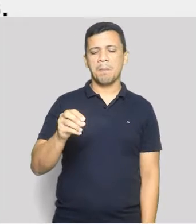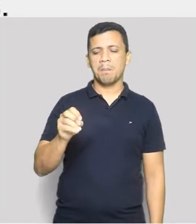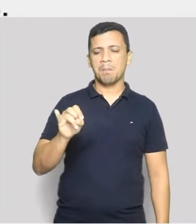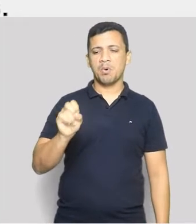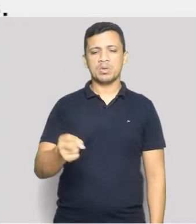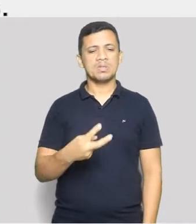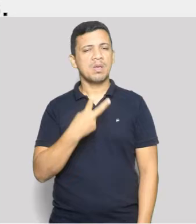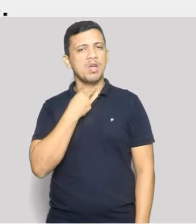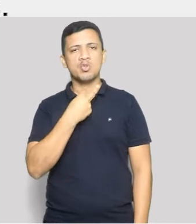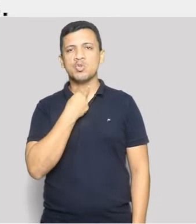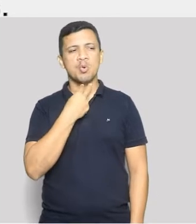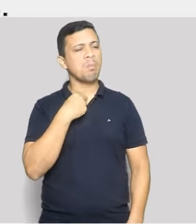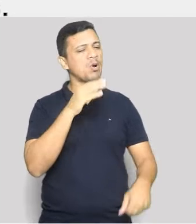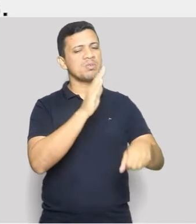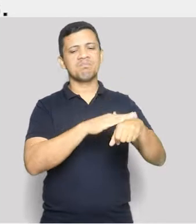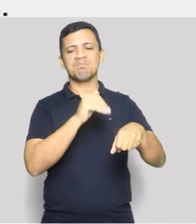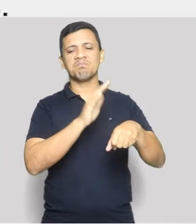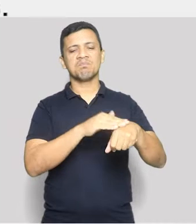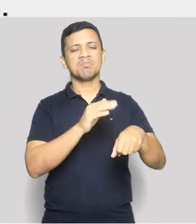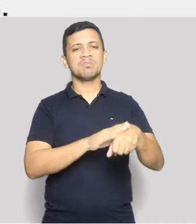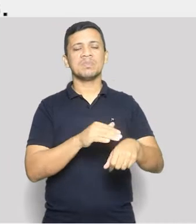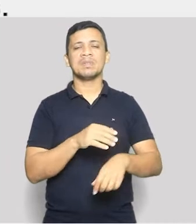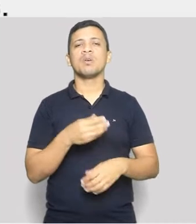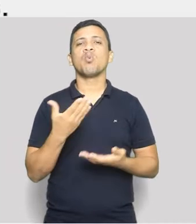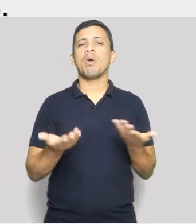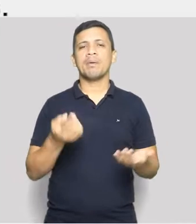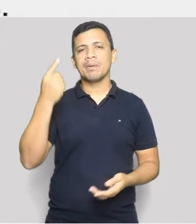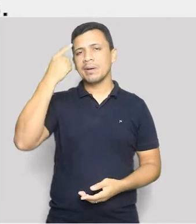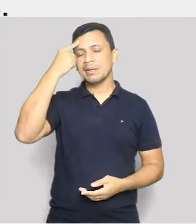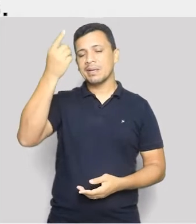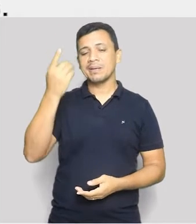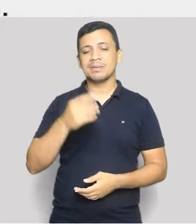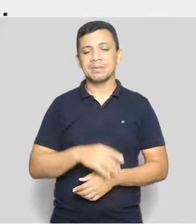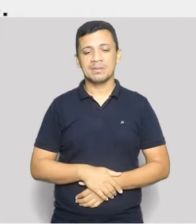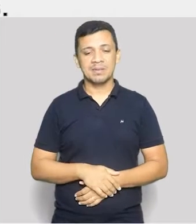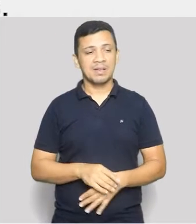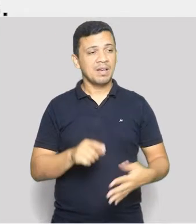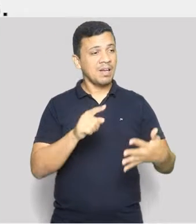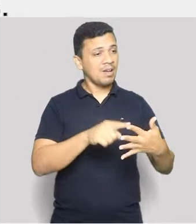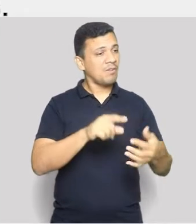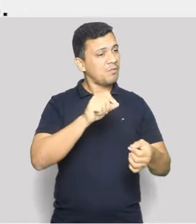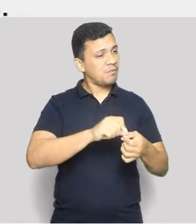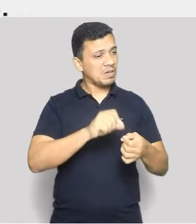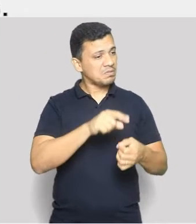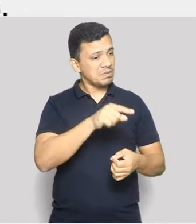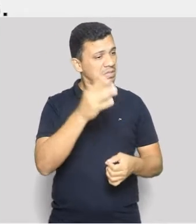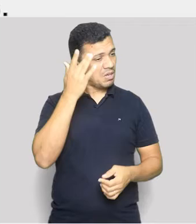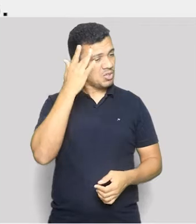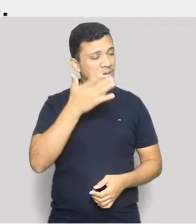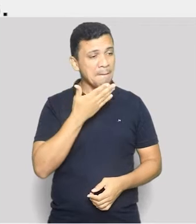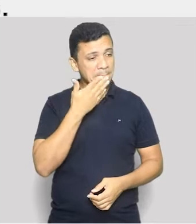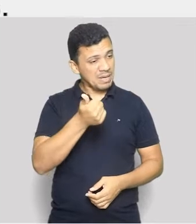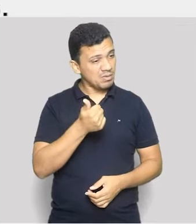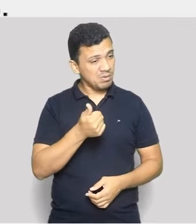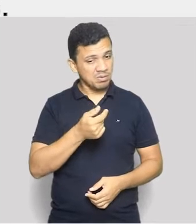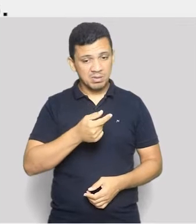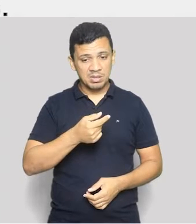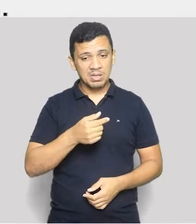você tem adversidade ou você tem conclusão. Faça o que você achar melhor, que nós o